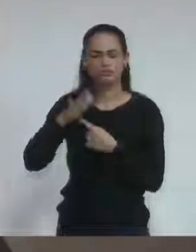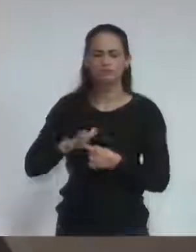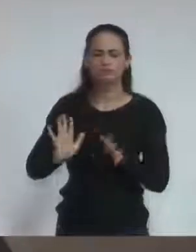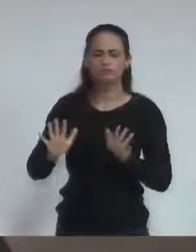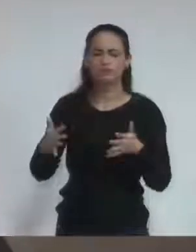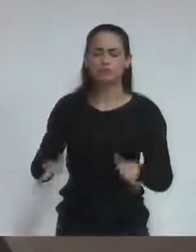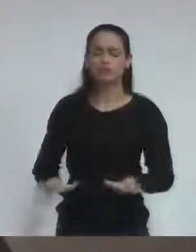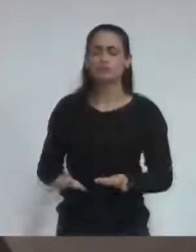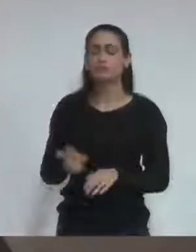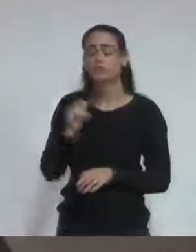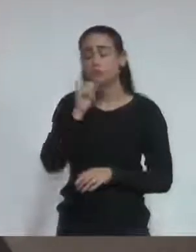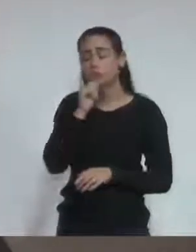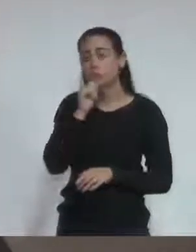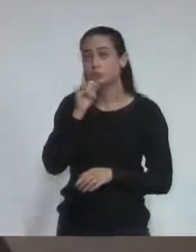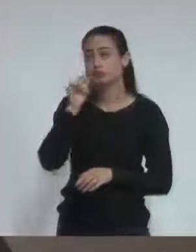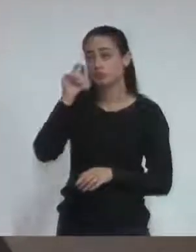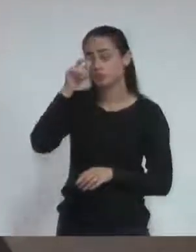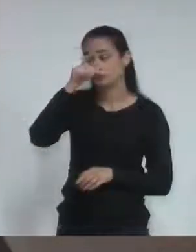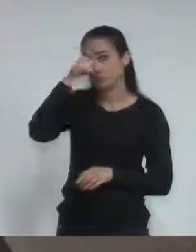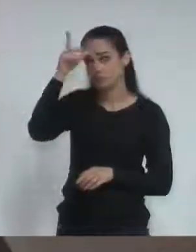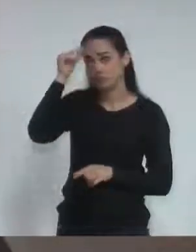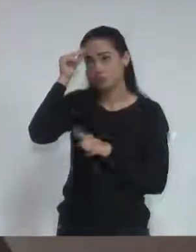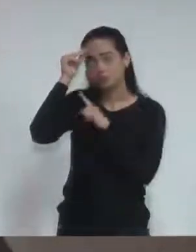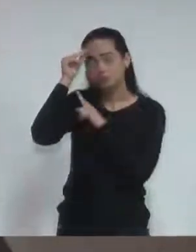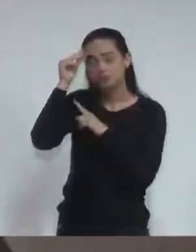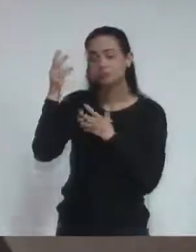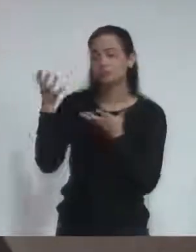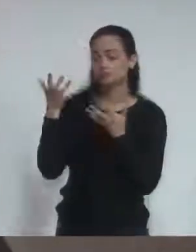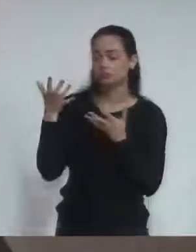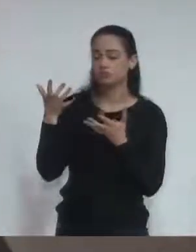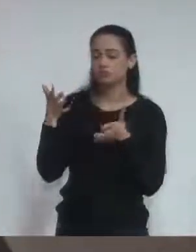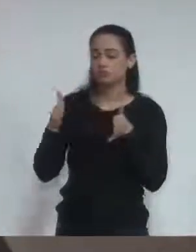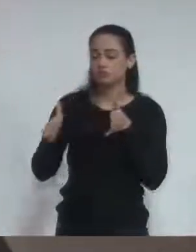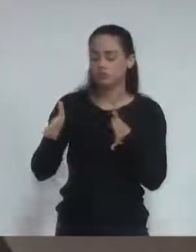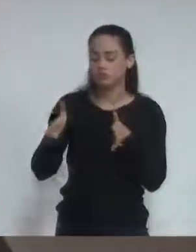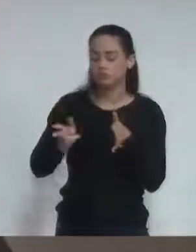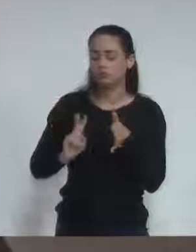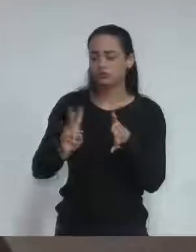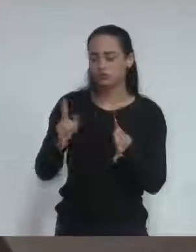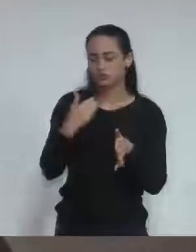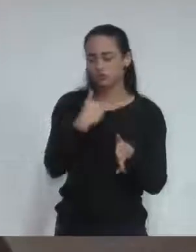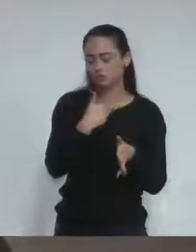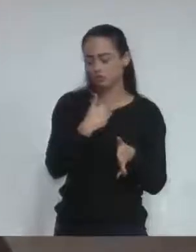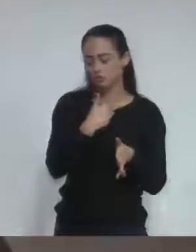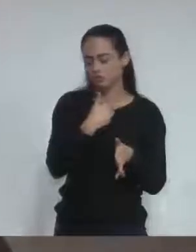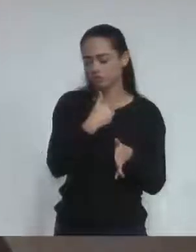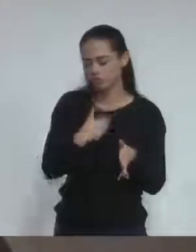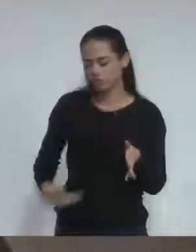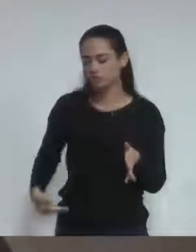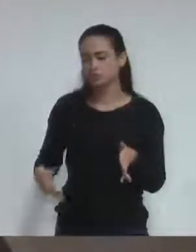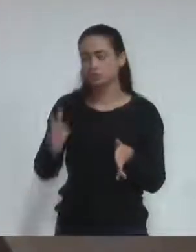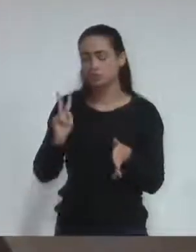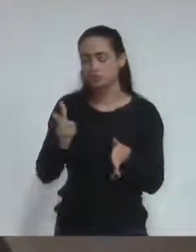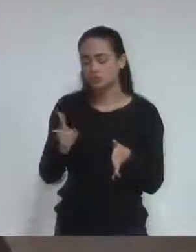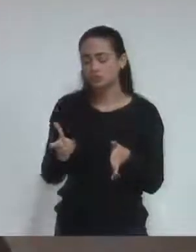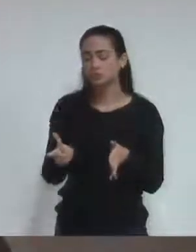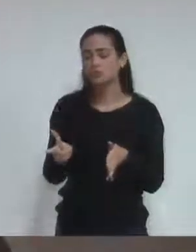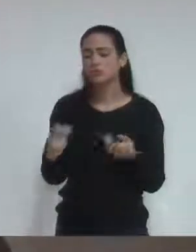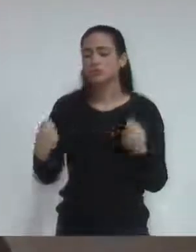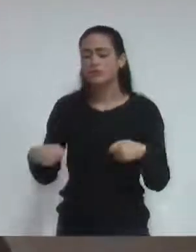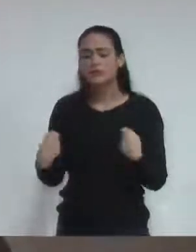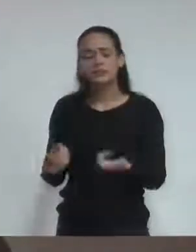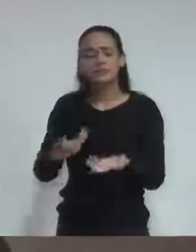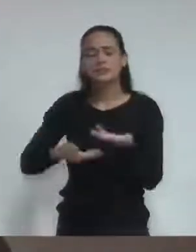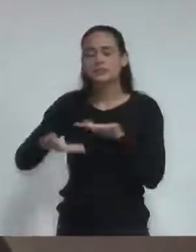quer permanecer no governo, você tem que conversar muito, tem que dialogar muito e tem que tomar atitudes, tem que fazer